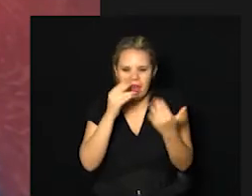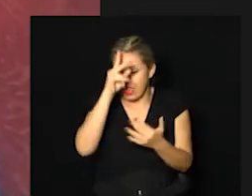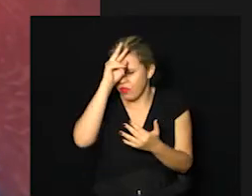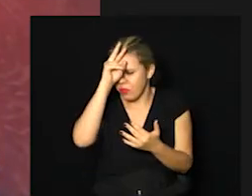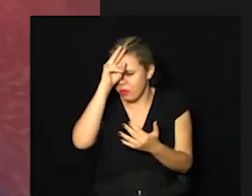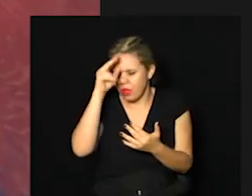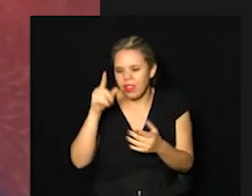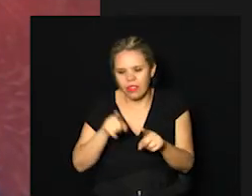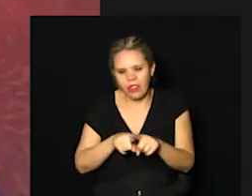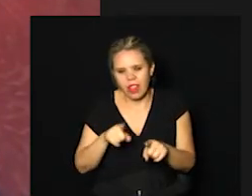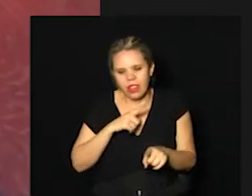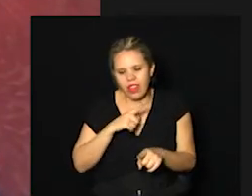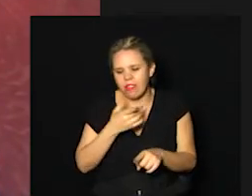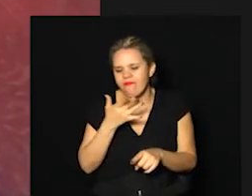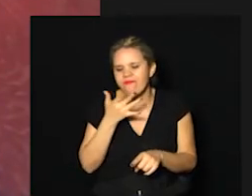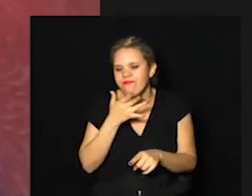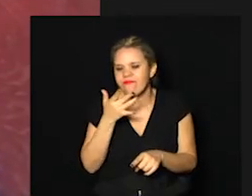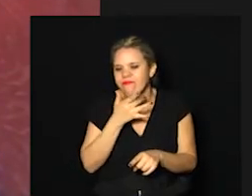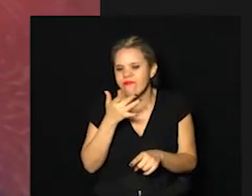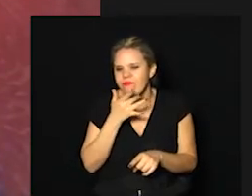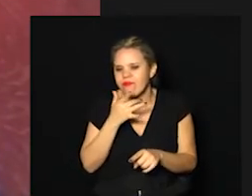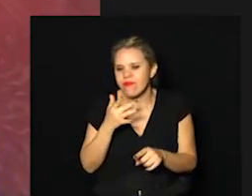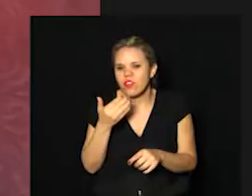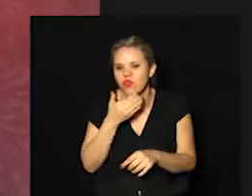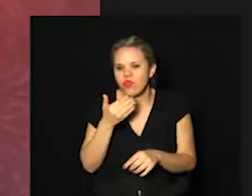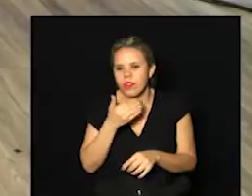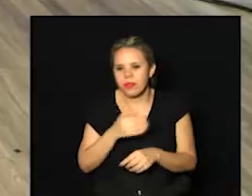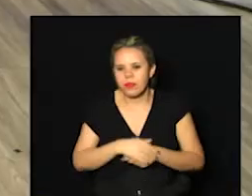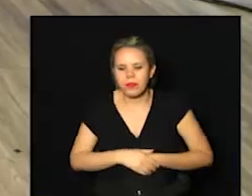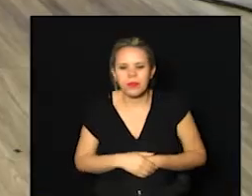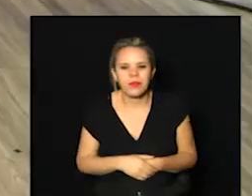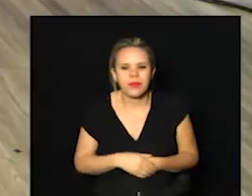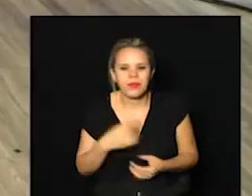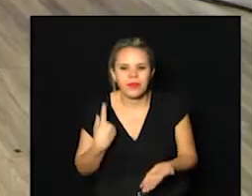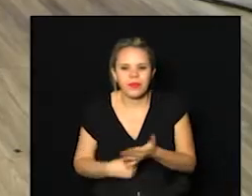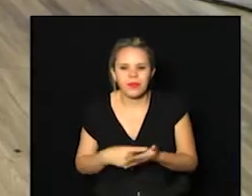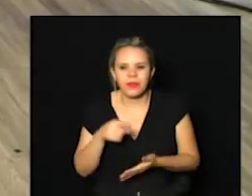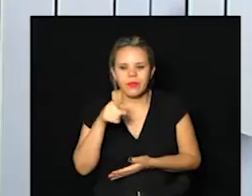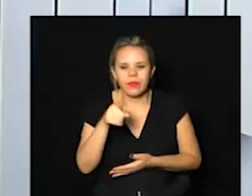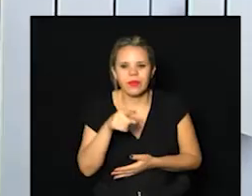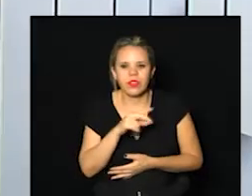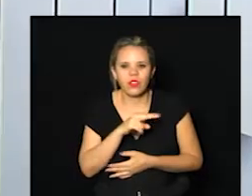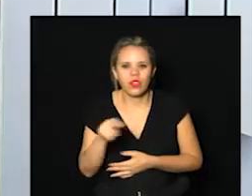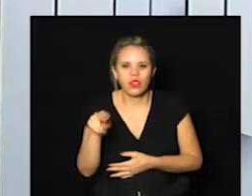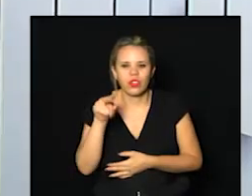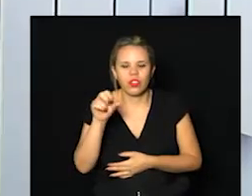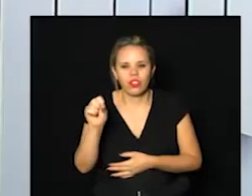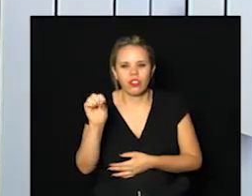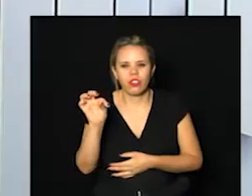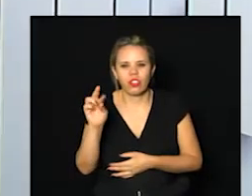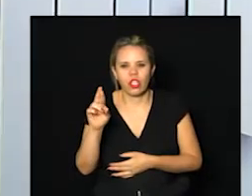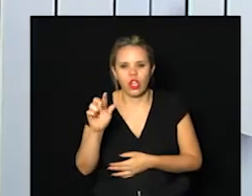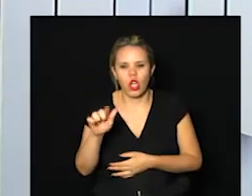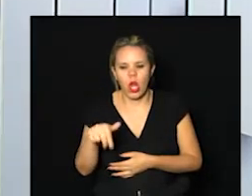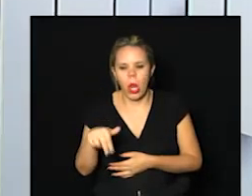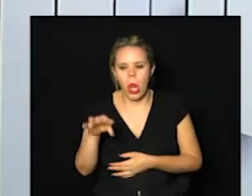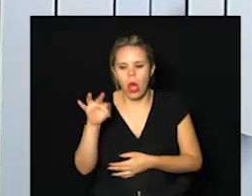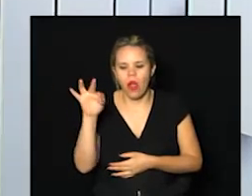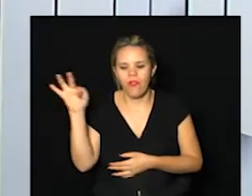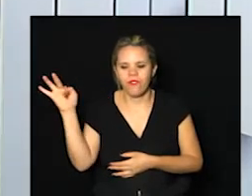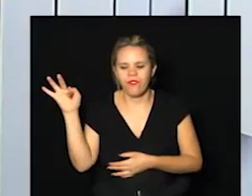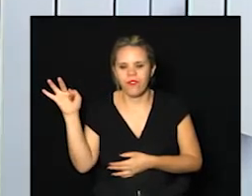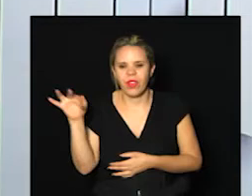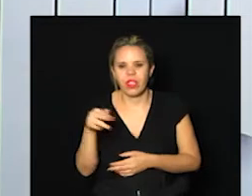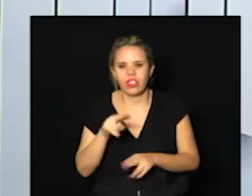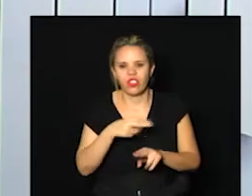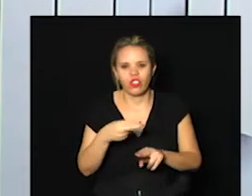vai ter receita deliciosa e doce. Combinado. E gostei desse nome, viu? Estrogonofe de bis. Me surpreendeu.